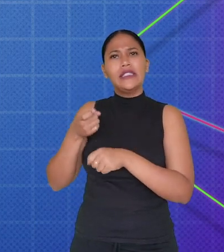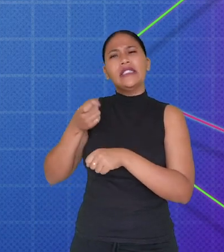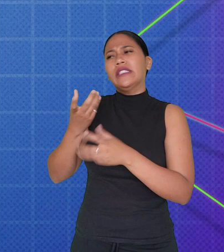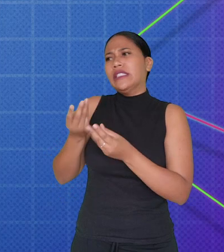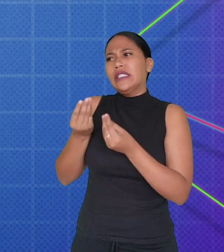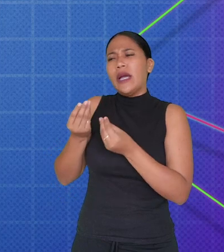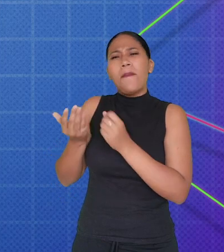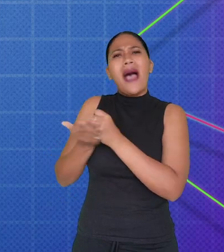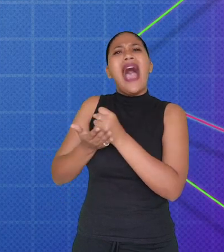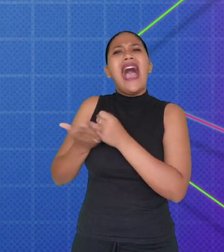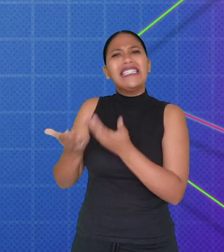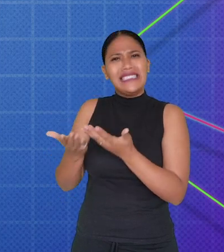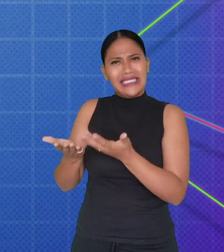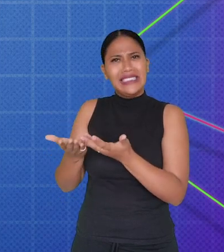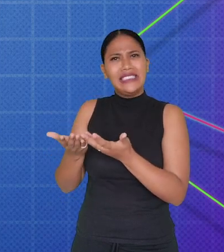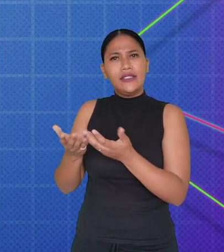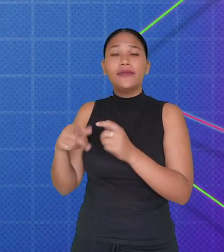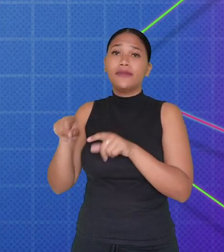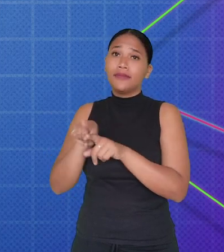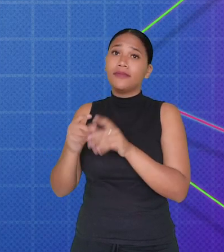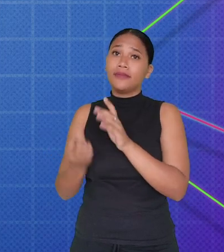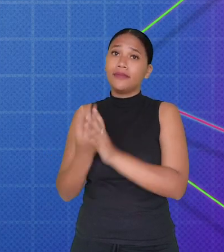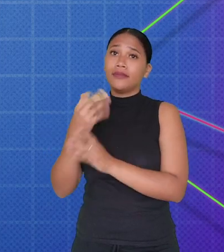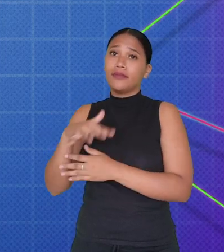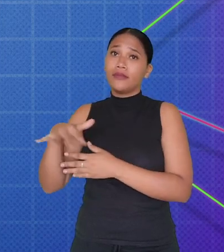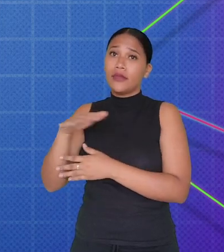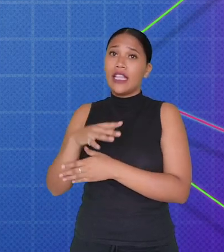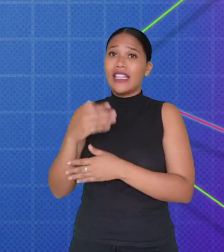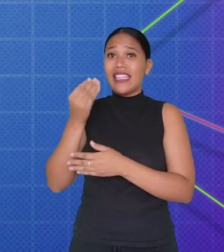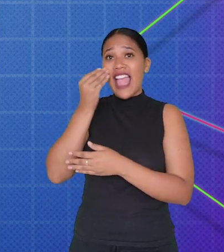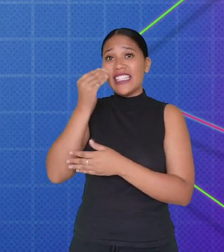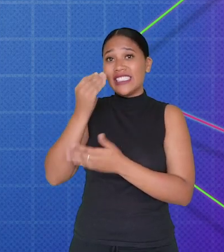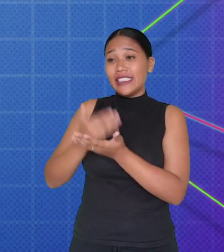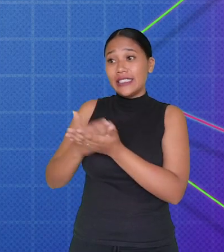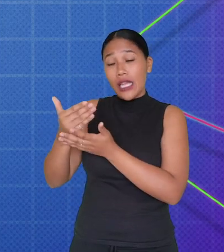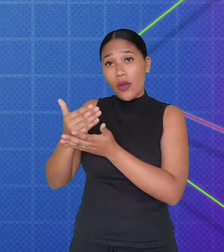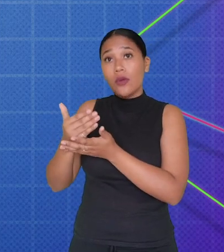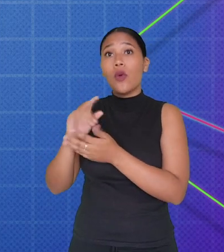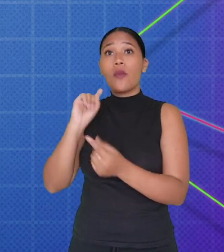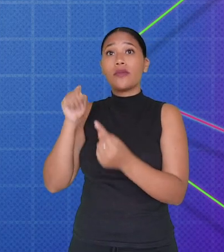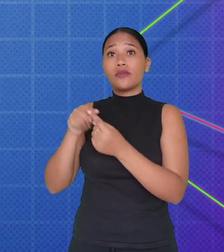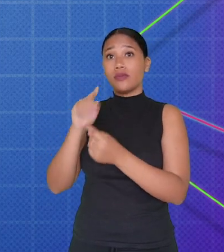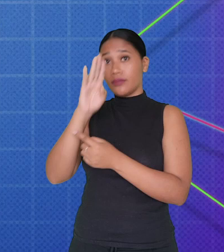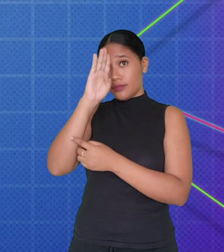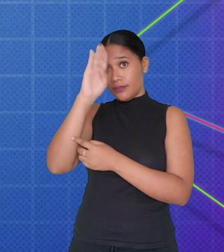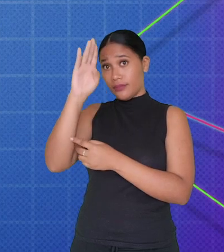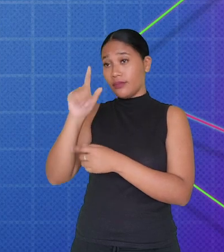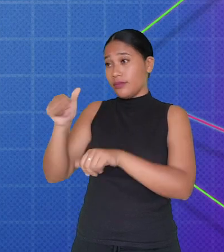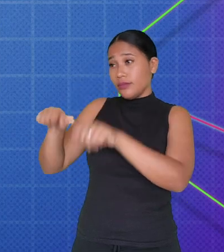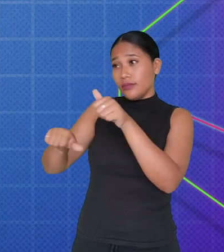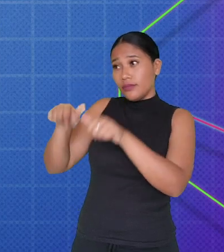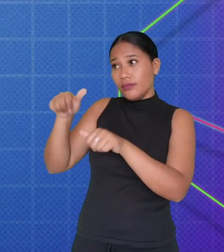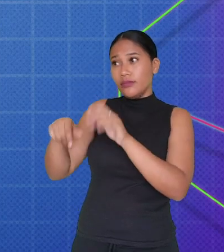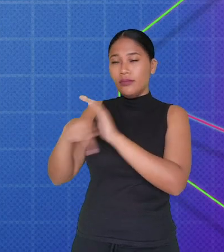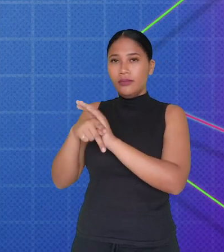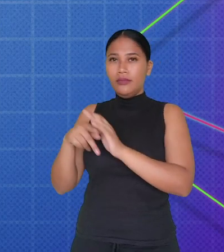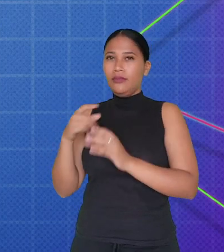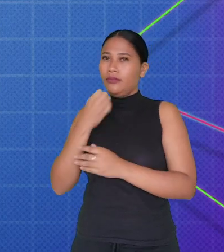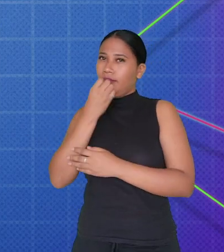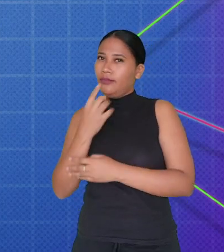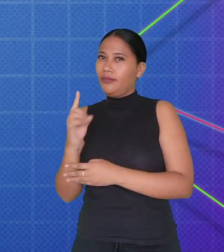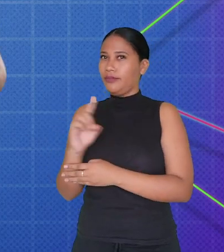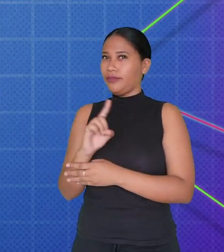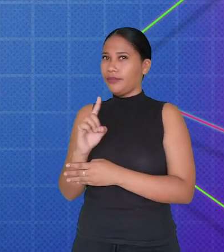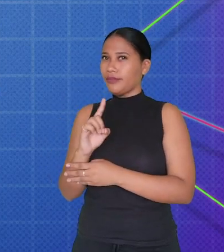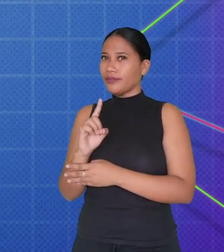desenvolvedores estão trabalhando na mecânica básica do jogo e criando um ambiente para testes Inicial o objetivo principal é verificar se a ideia